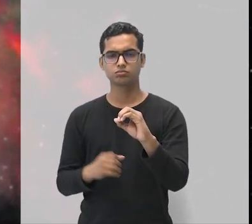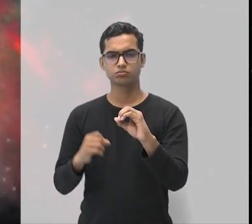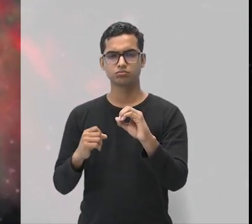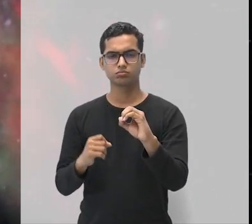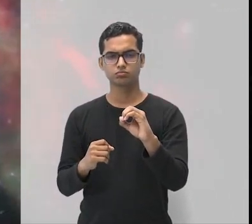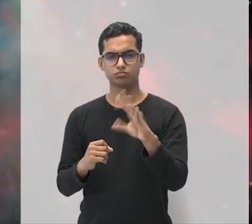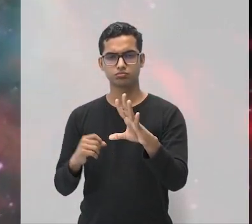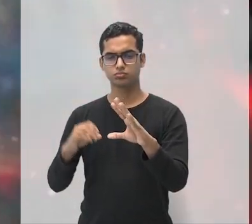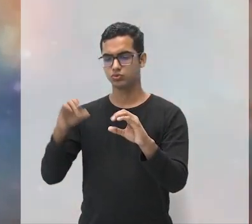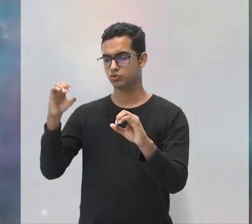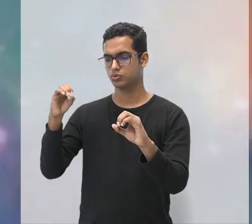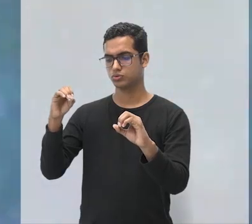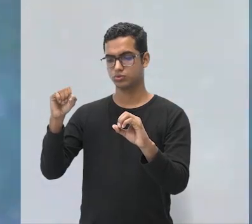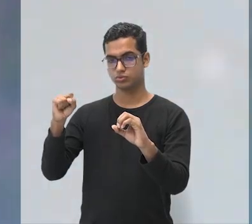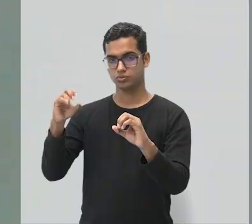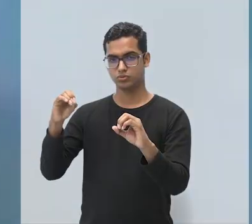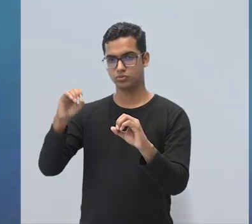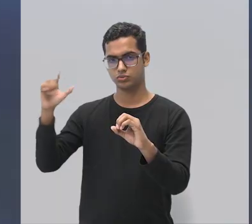e